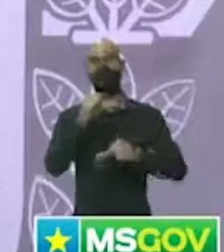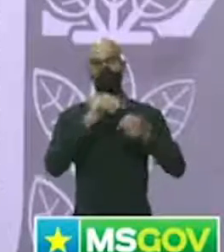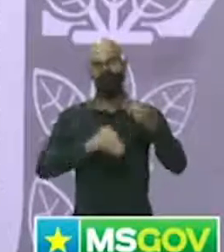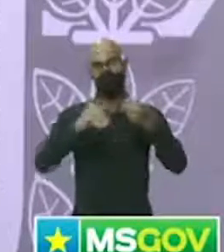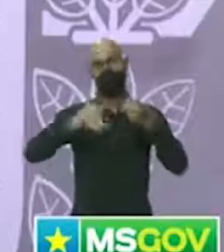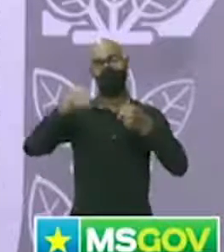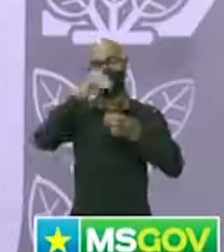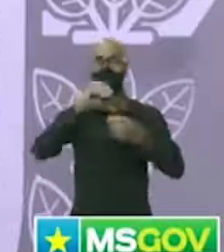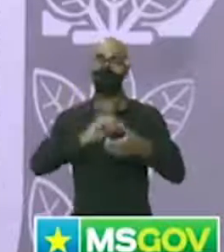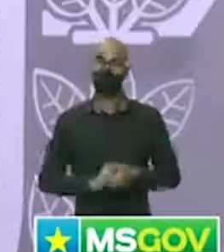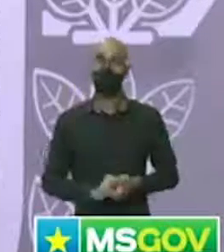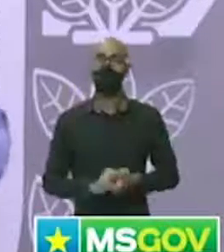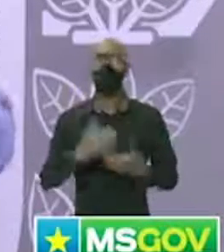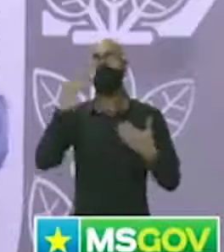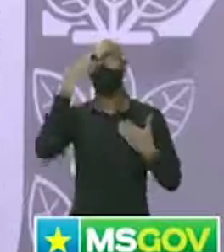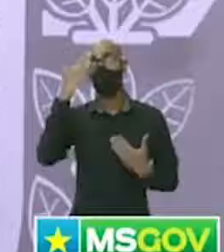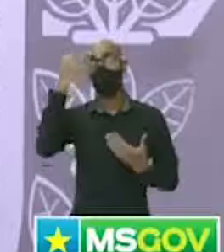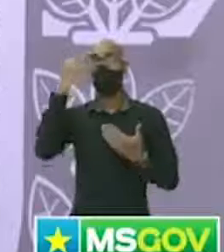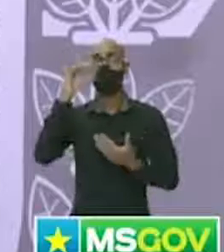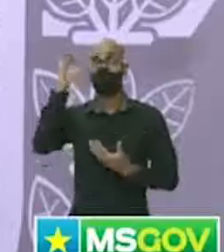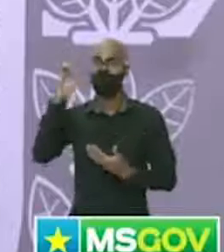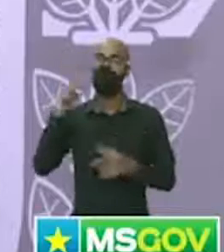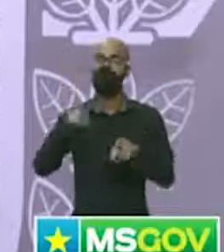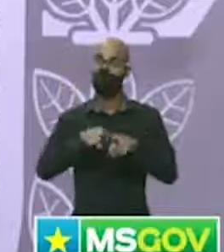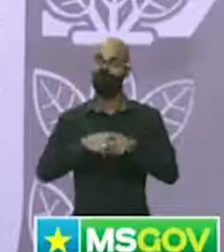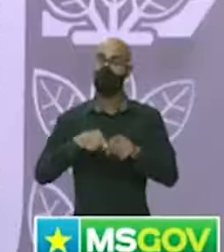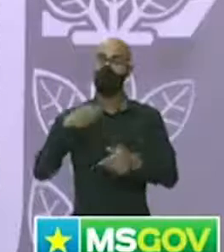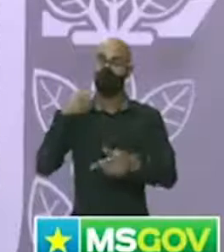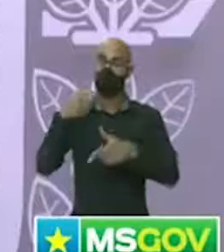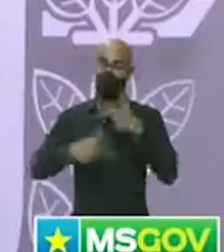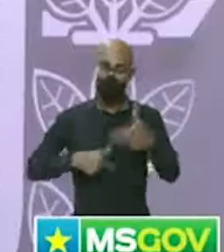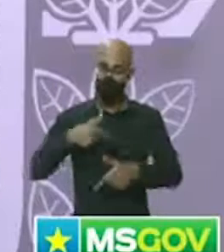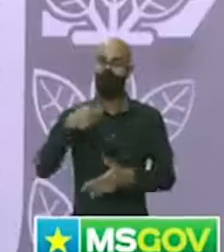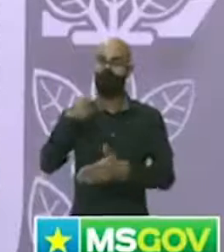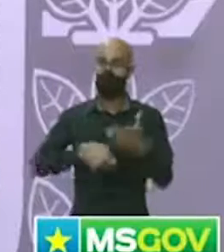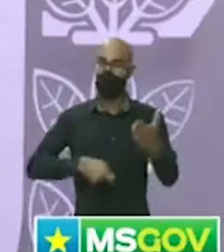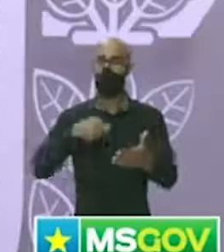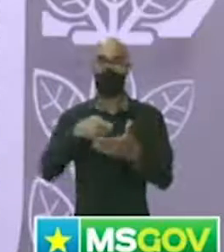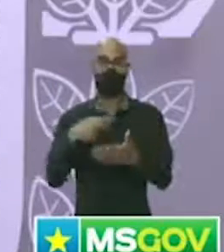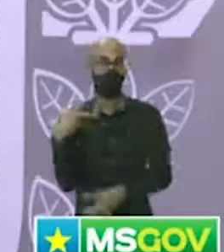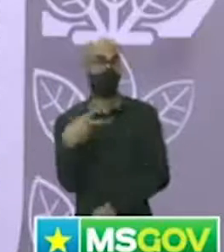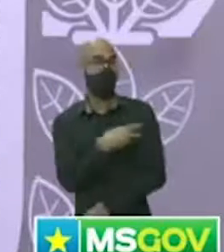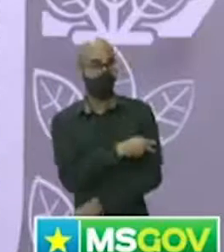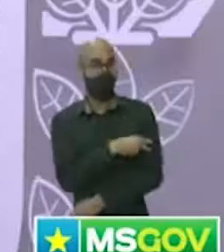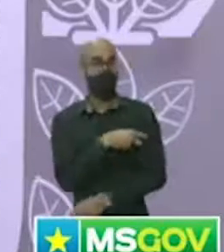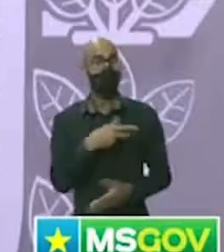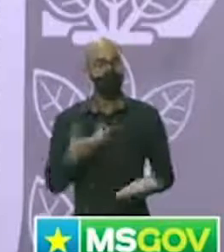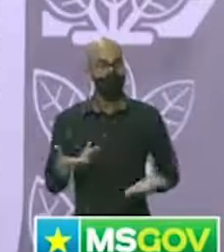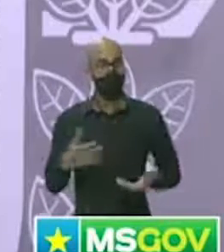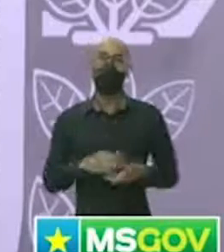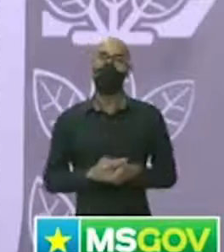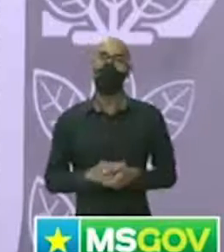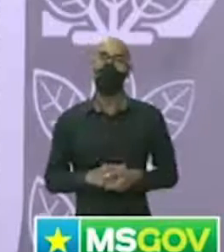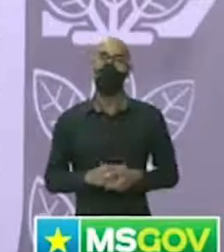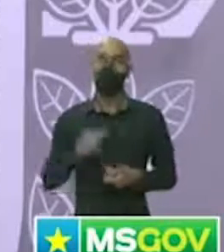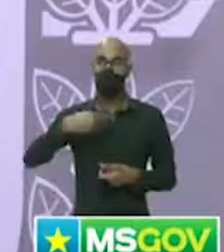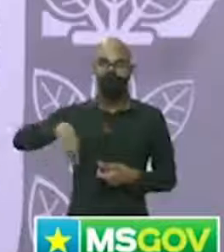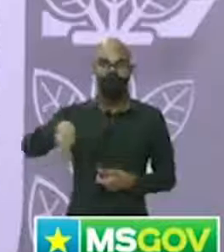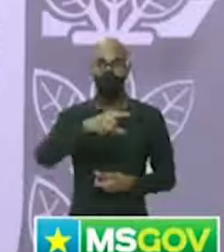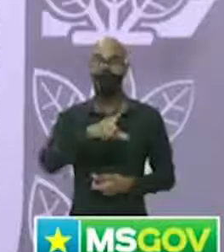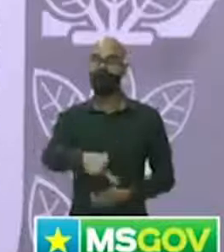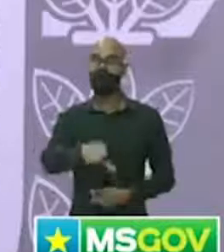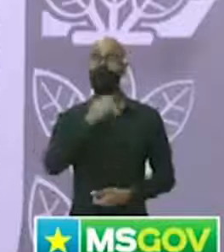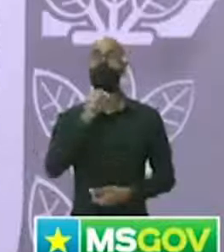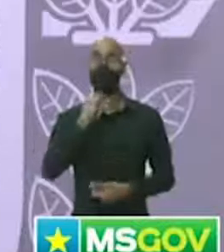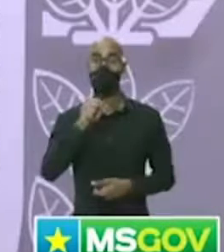vez melhores, graças a Deus, graças ao trabalho do Mato Grosso do Sul na vacinação também. E nós decidimos, no âmbito